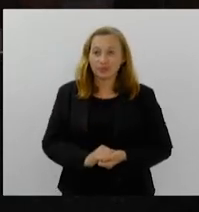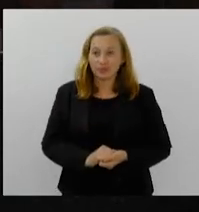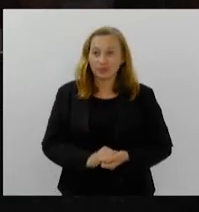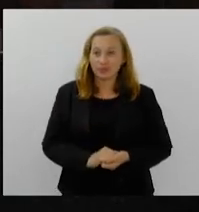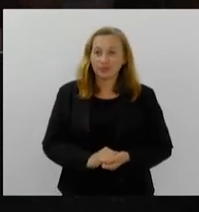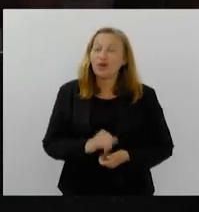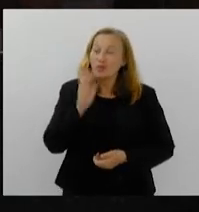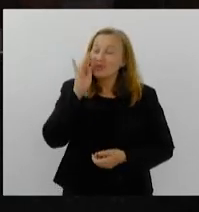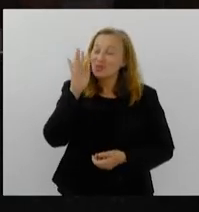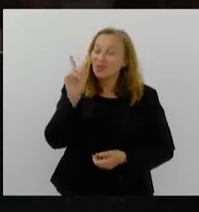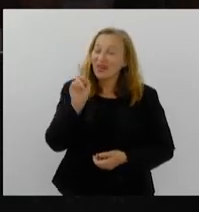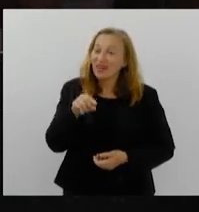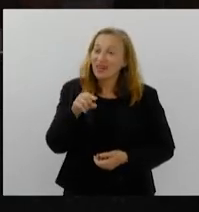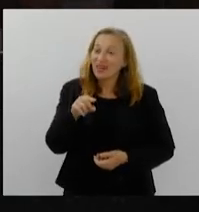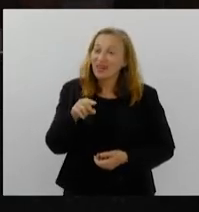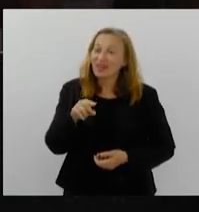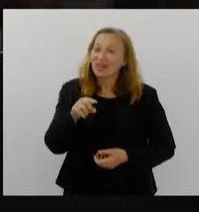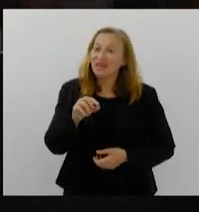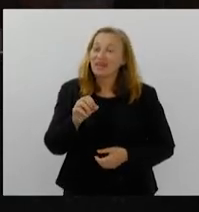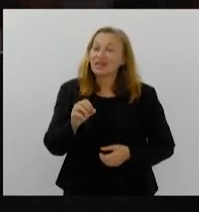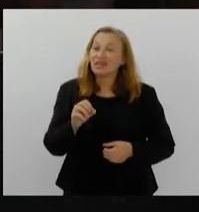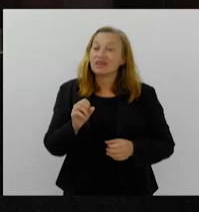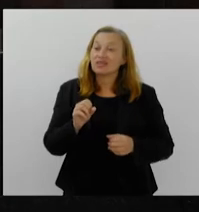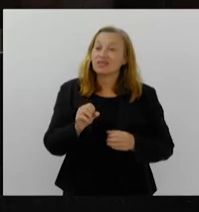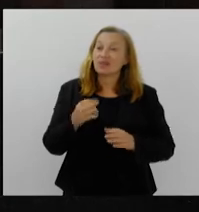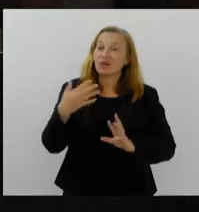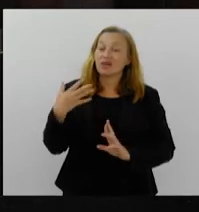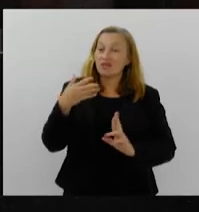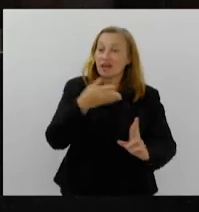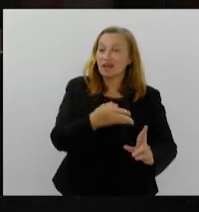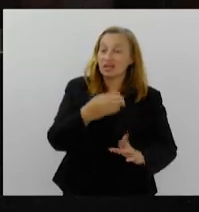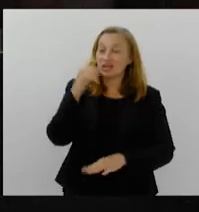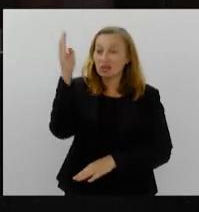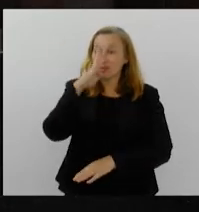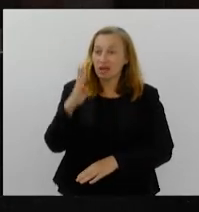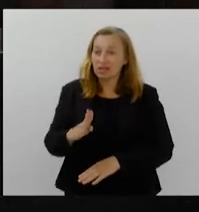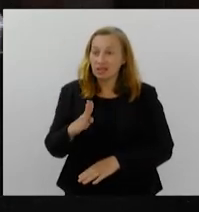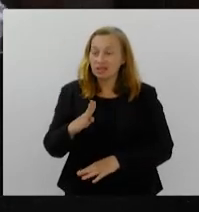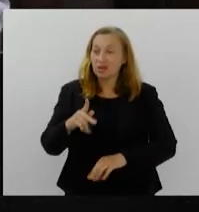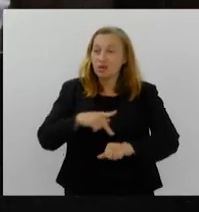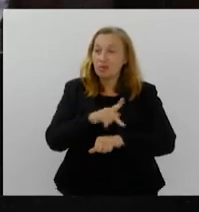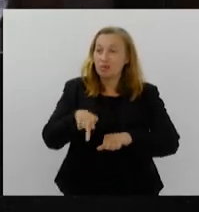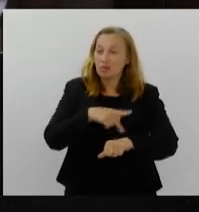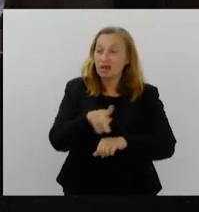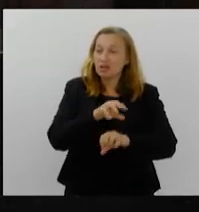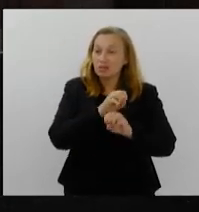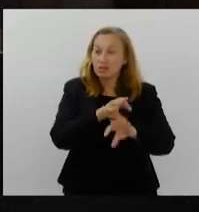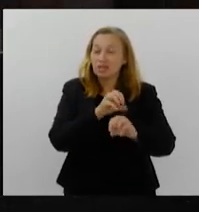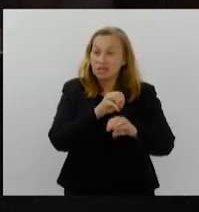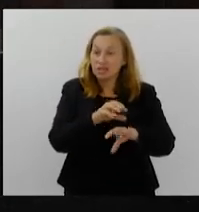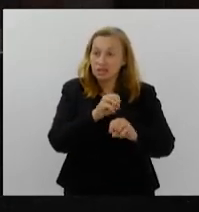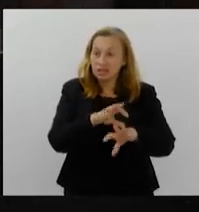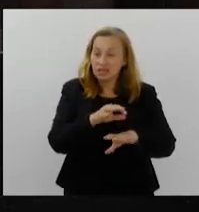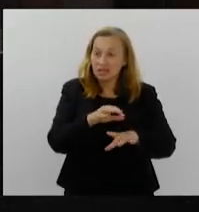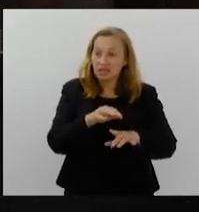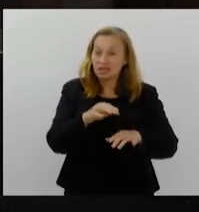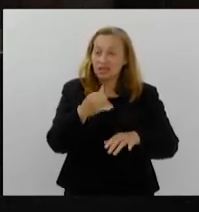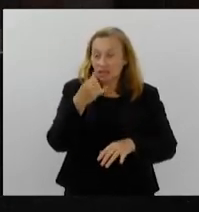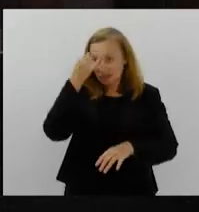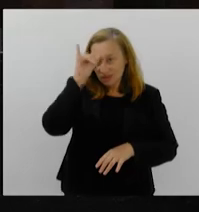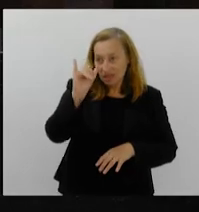meu sonho é esse, é fazer o Brasil ser conhecido como um país onde o ensino da prevenção de acidentes começa na